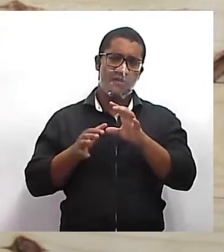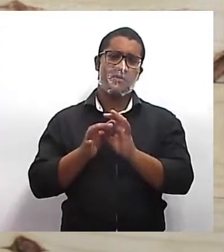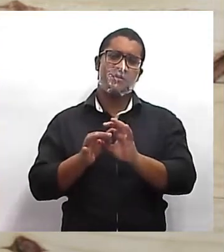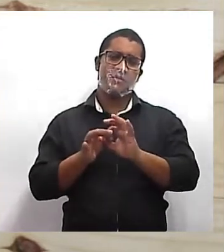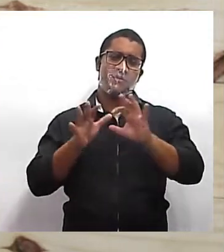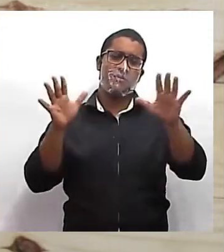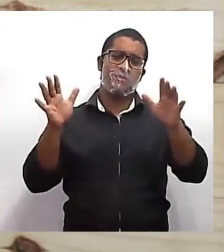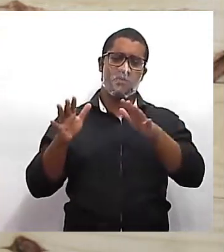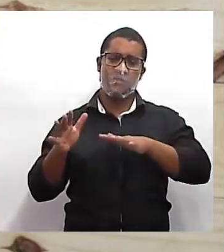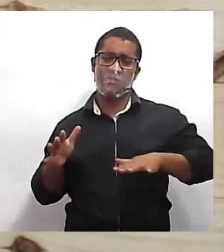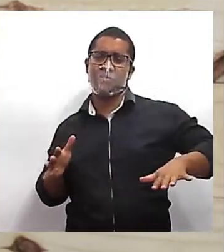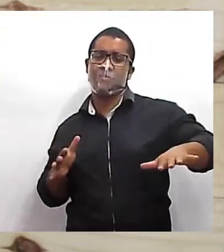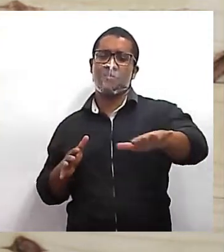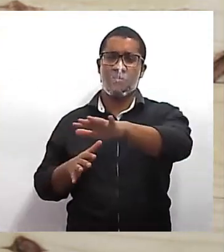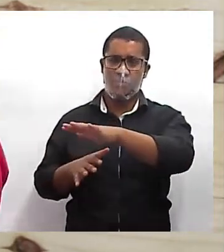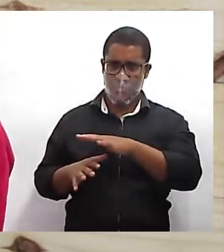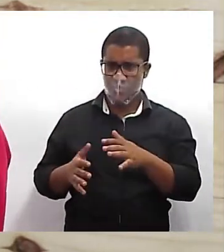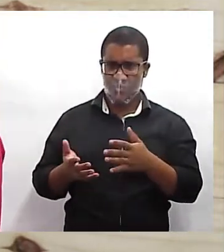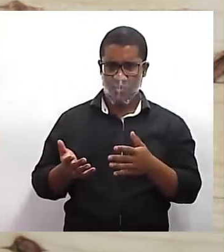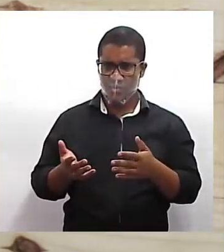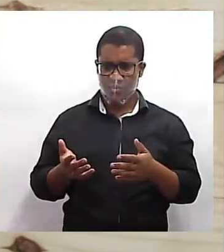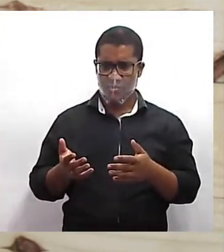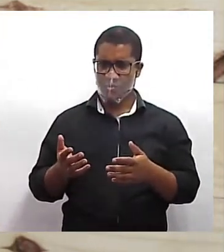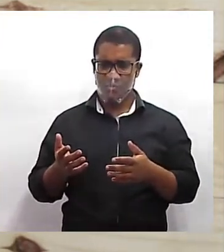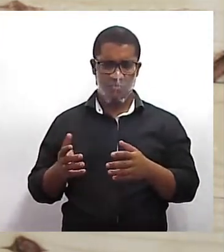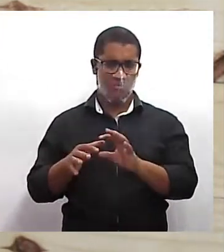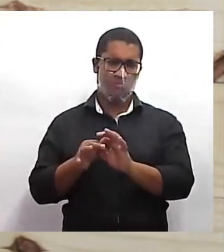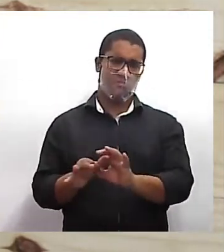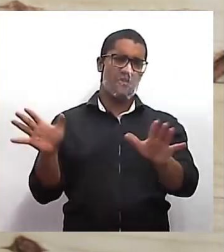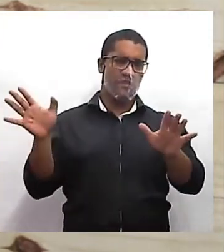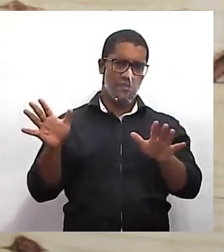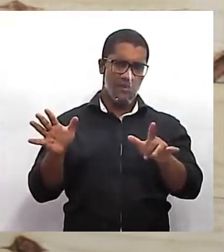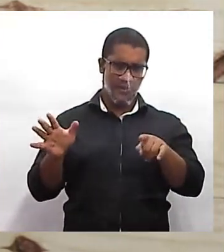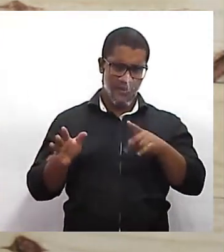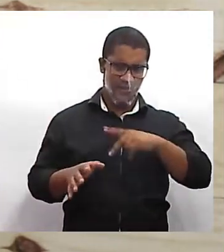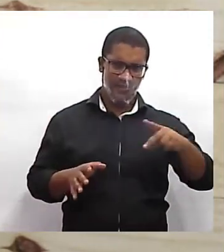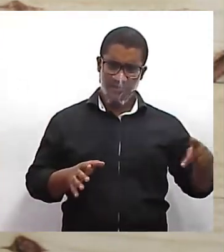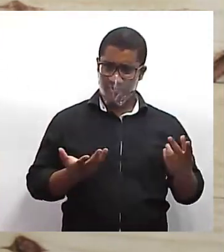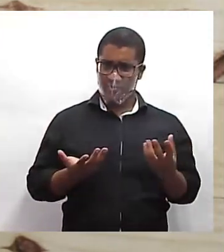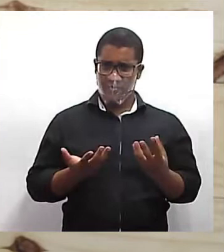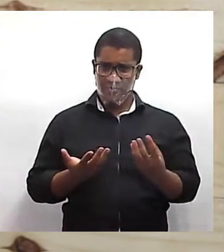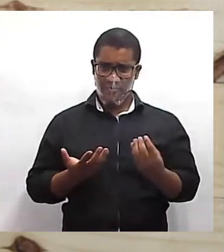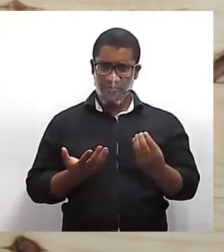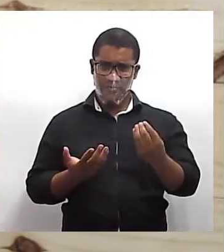da ignorância. Não cabe ao professor ser um depósito de conteúdos